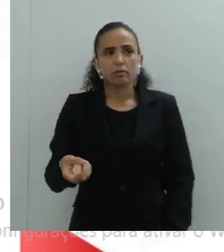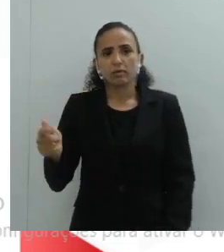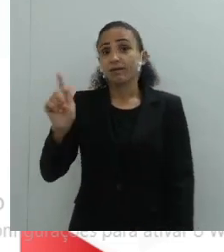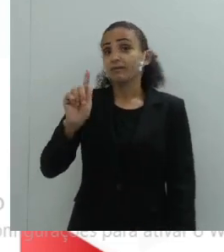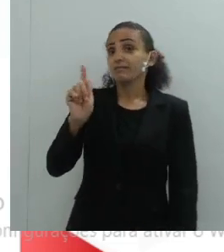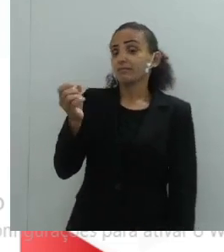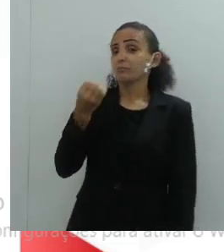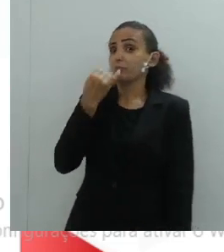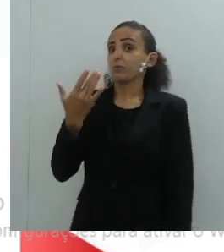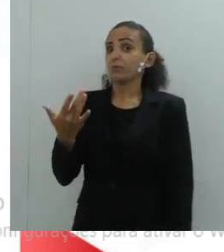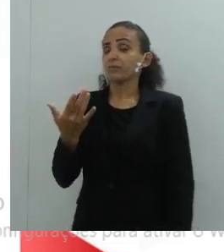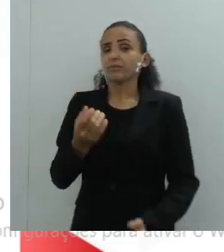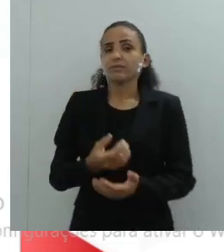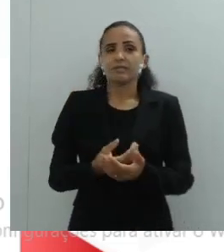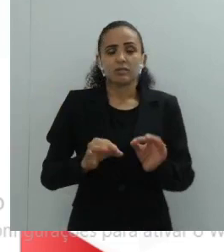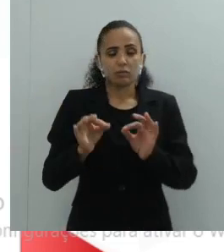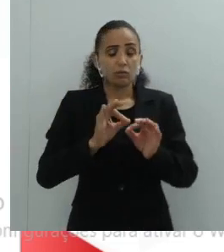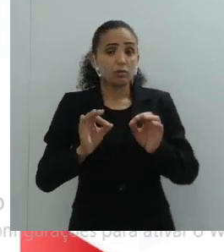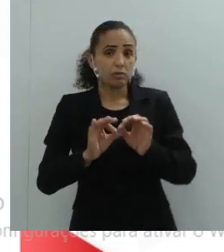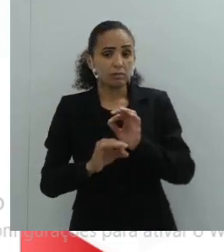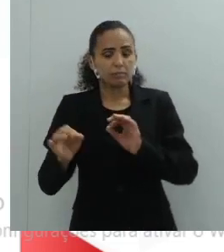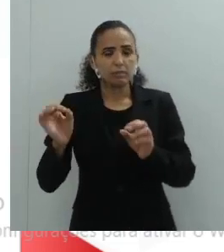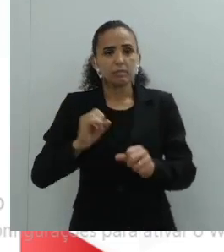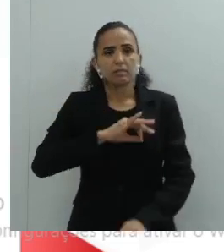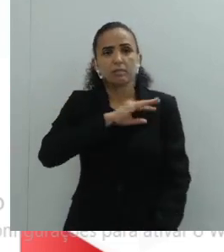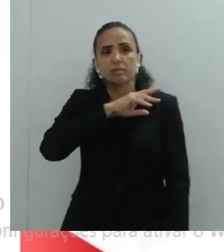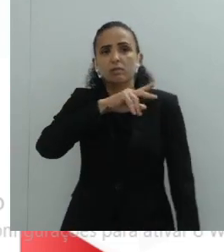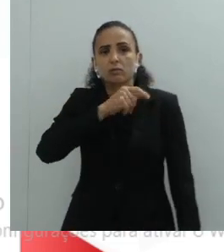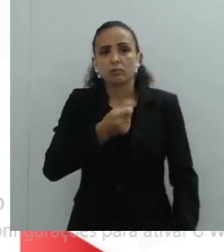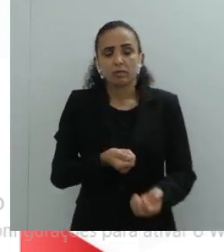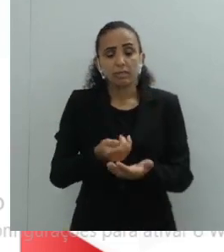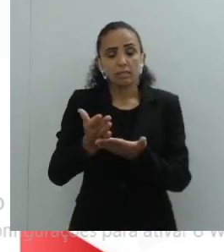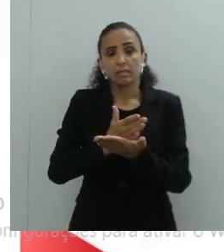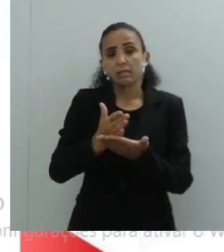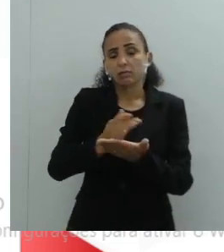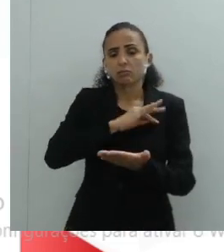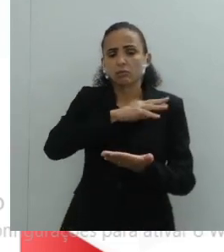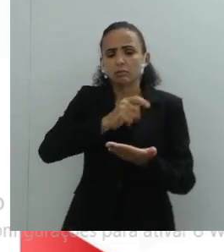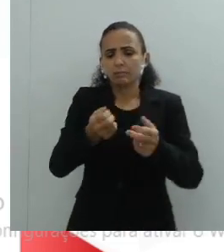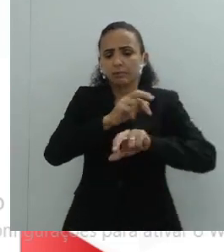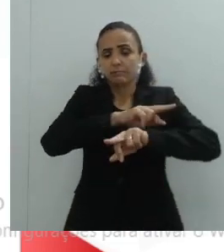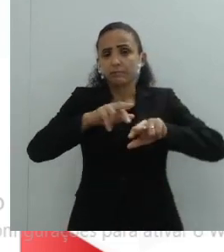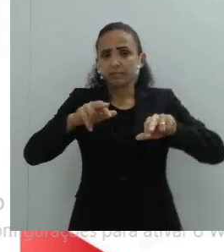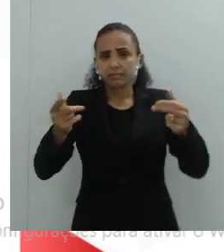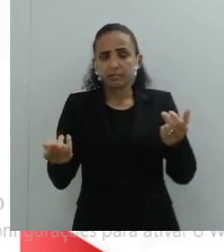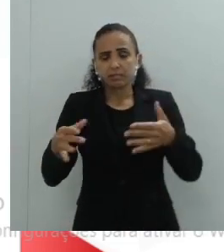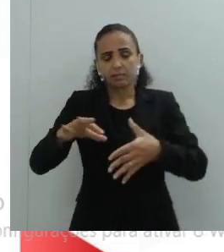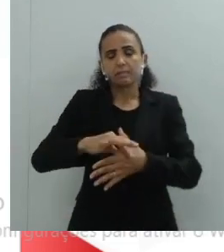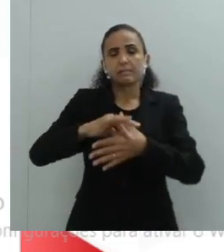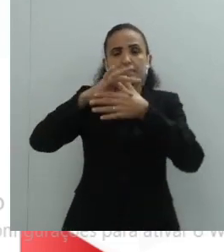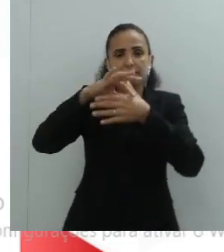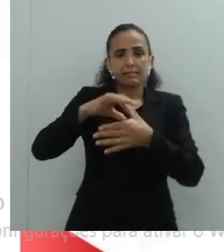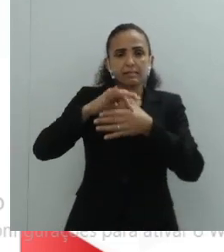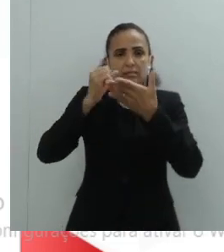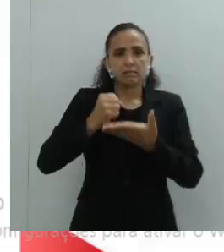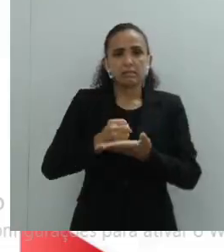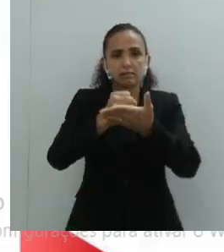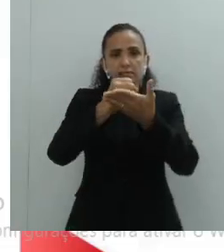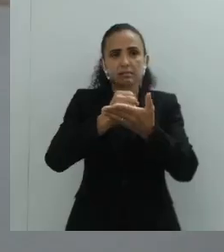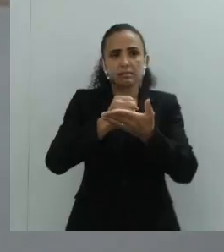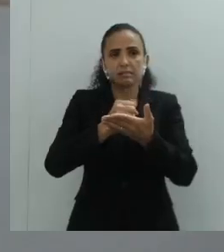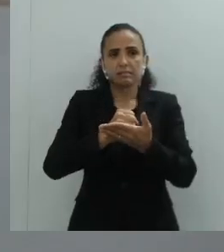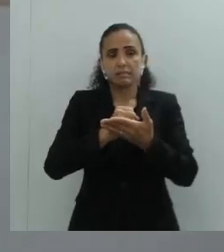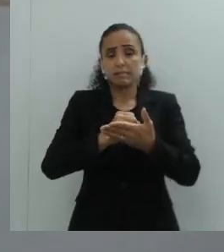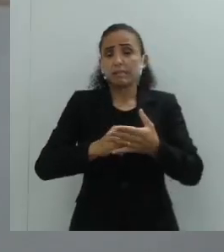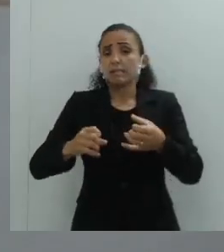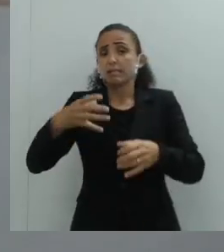preferido. E domesticaram animais, como lhama, no qual obtinha lã, leite, carne, além de ajudar na carga de mercadorias.